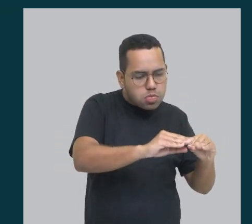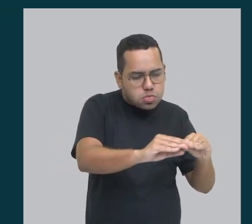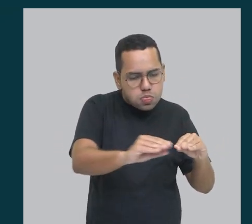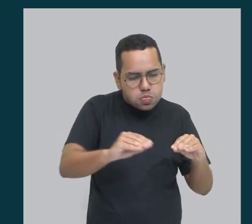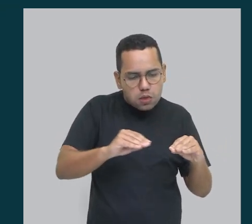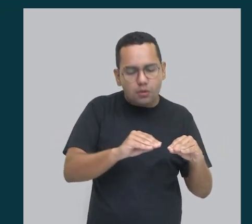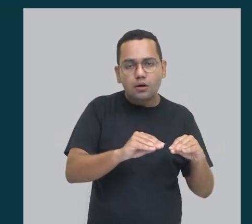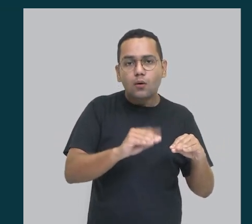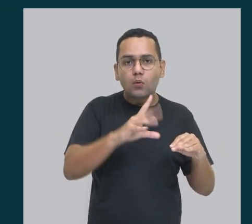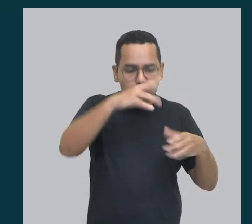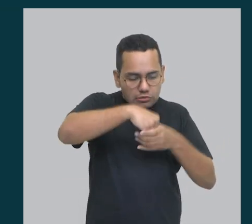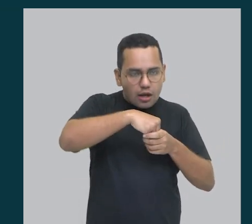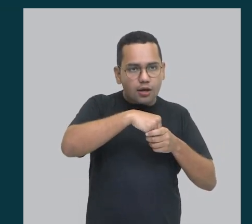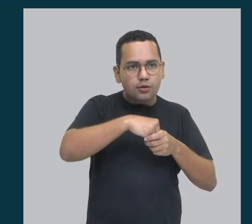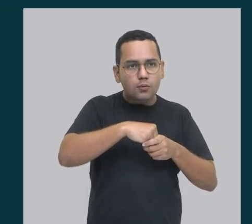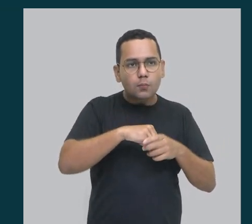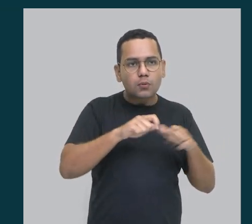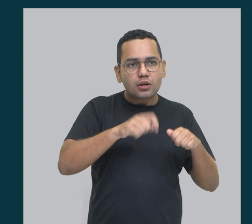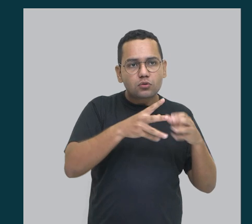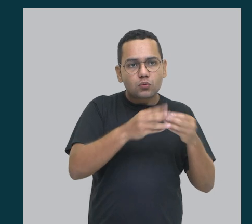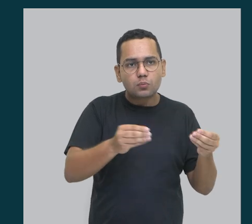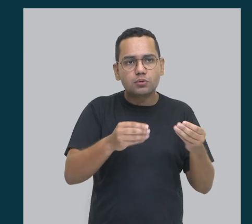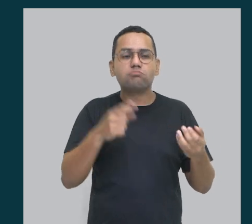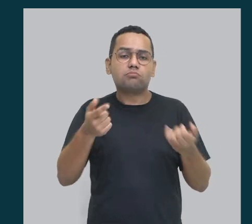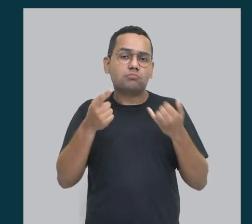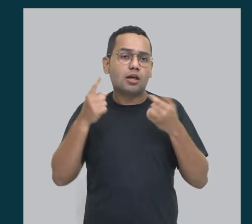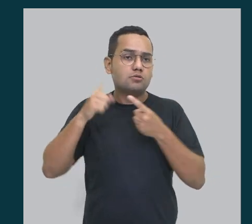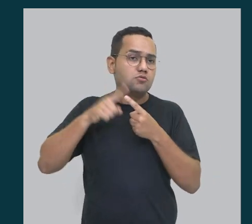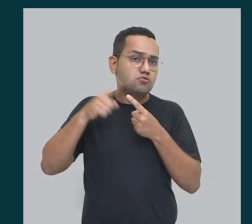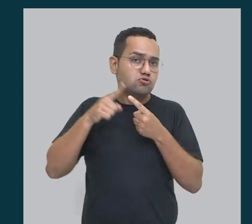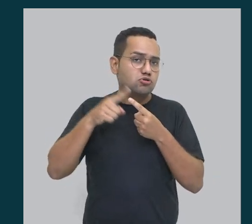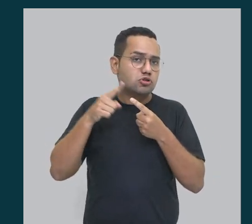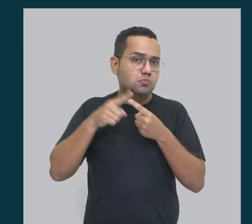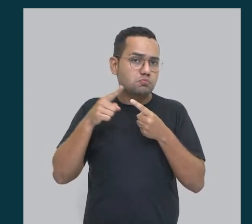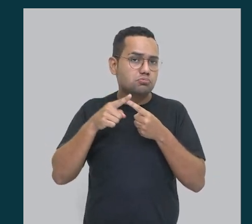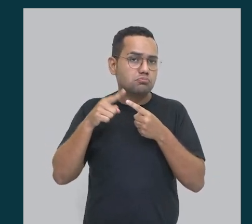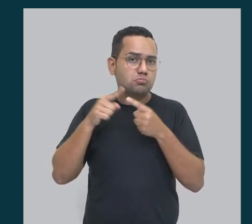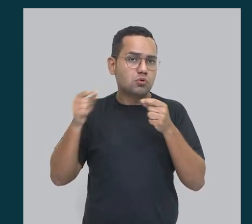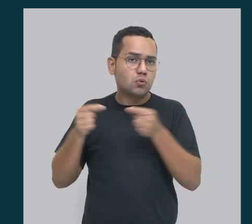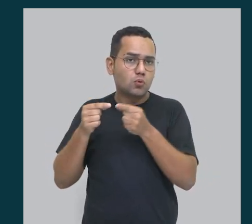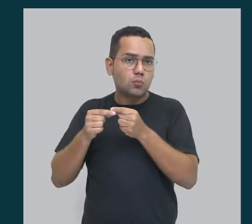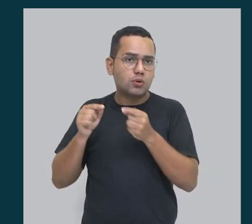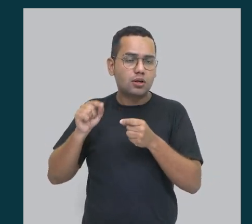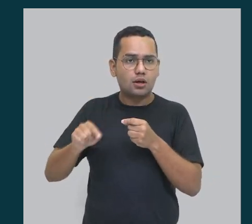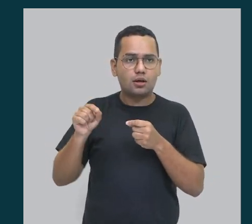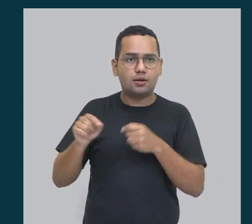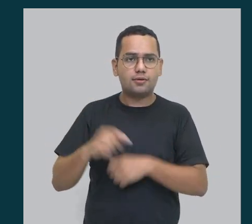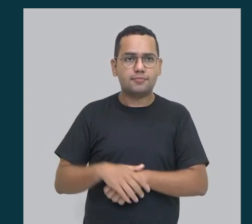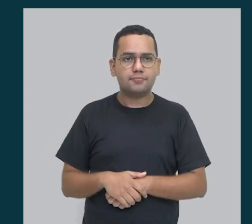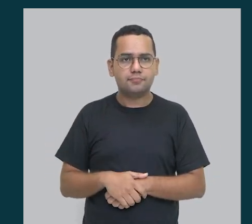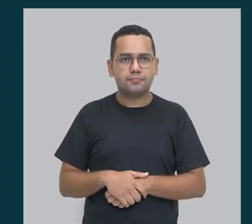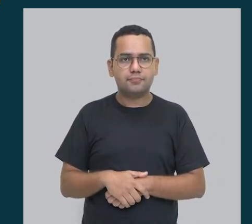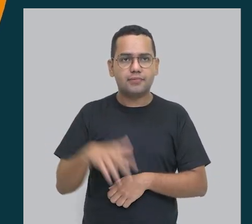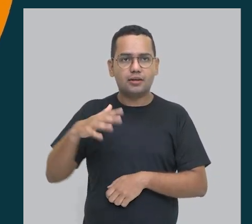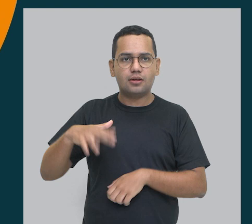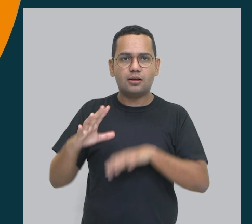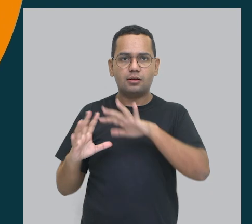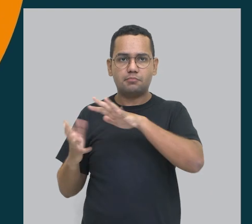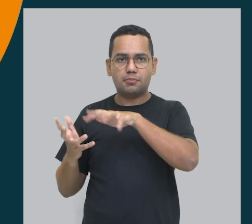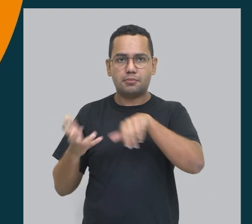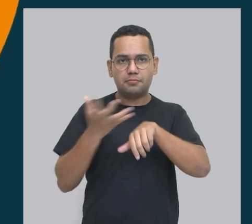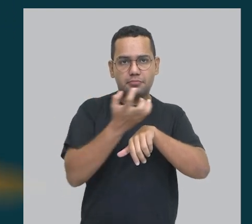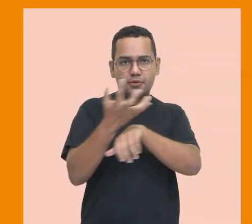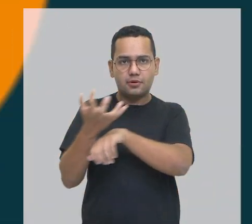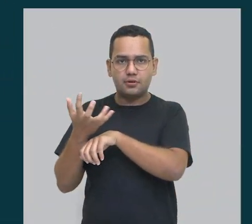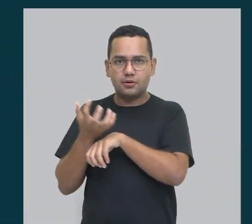com o núcleo da Terra e depois desaparecesse. É esse tipo de força que eu estou tentando explicar para você, que é a força